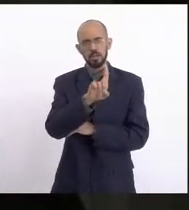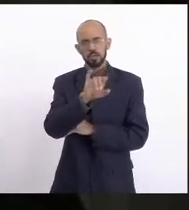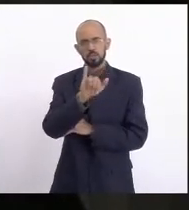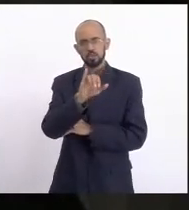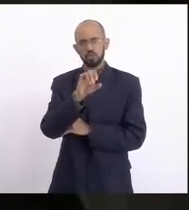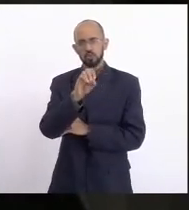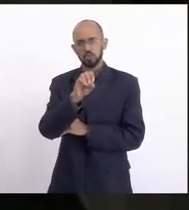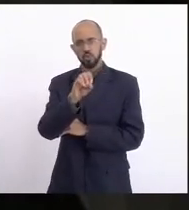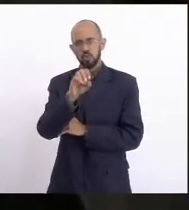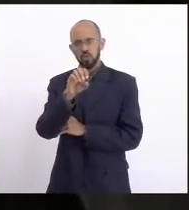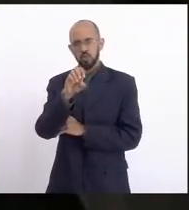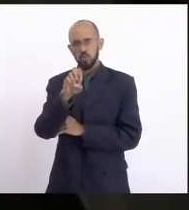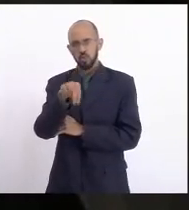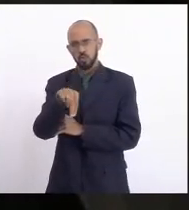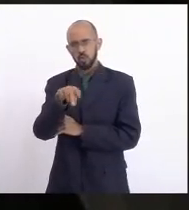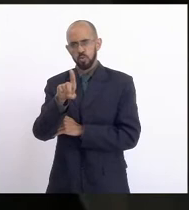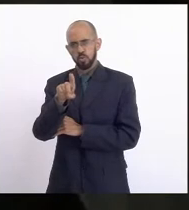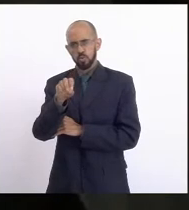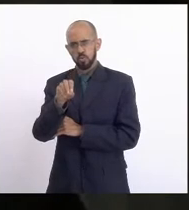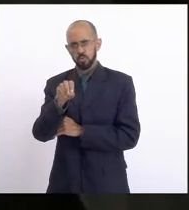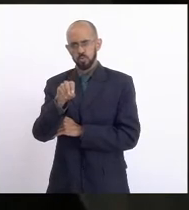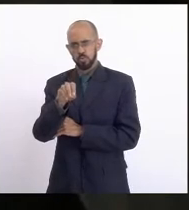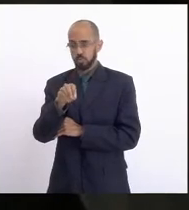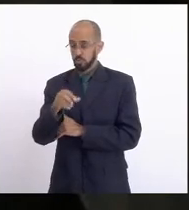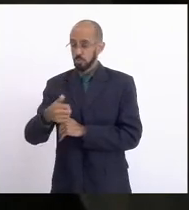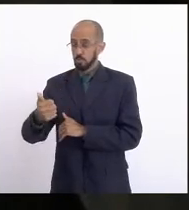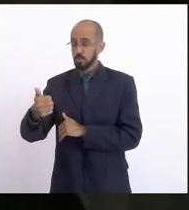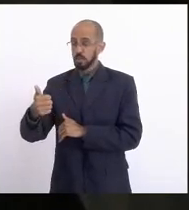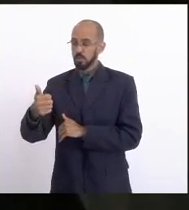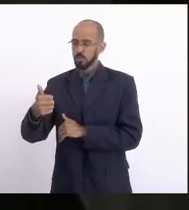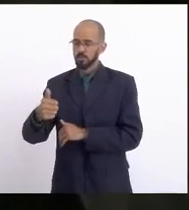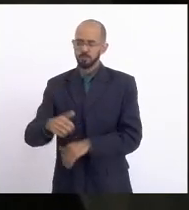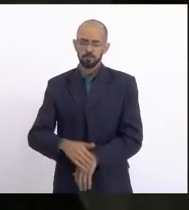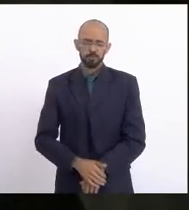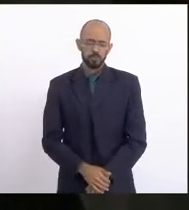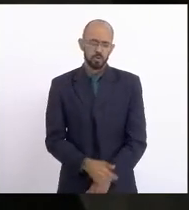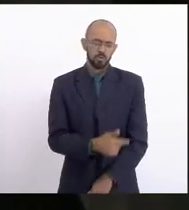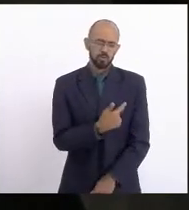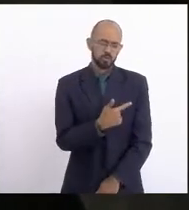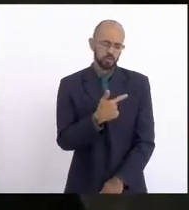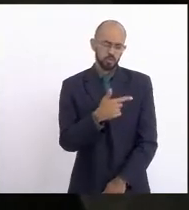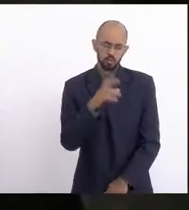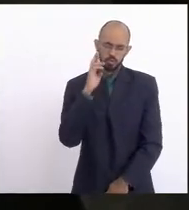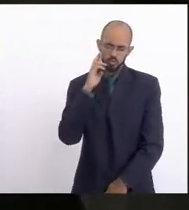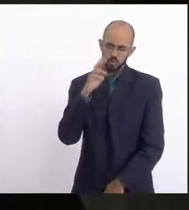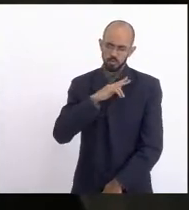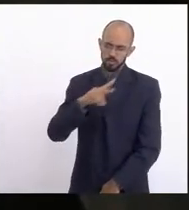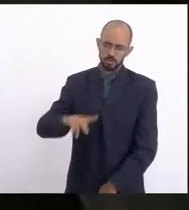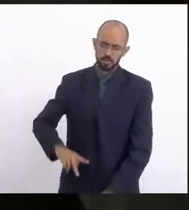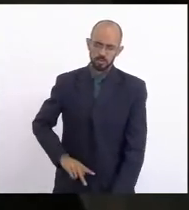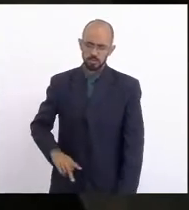Este é o primeiro ponto. Segundo ponto, senhor presidente, é que